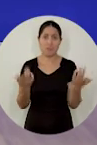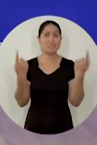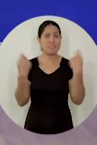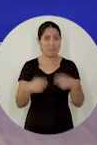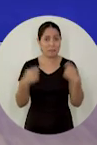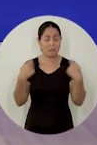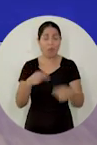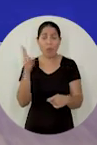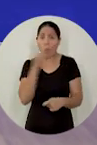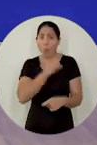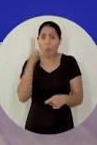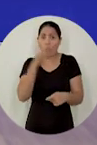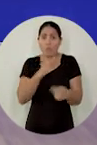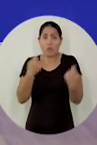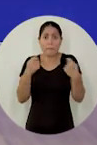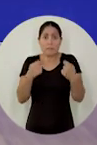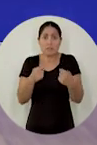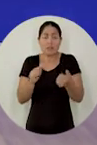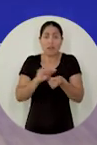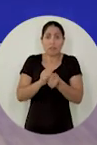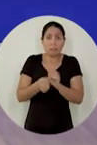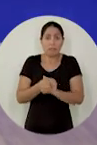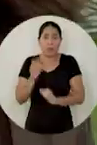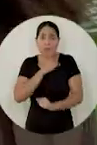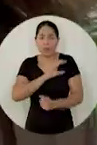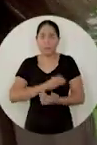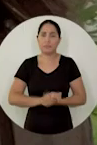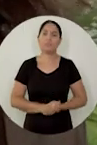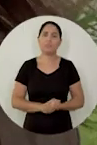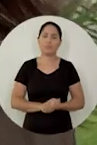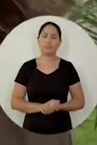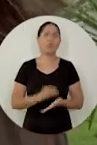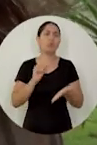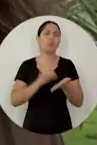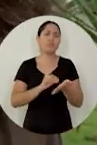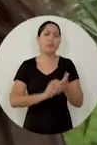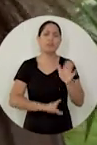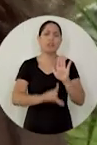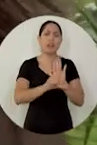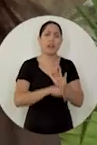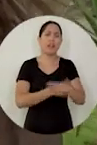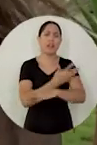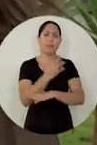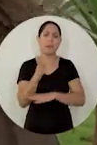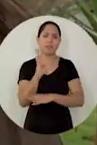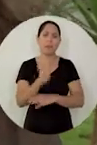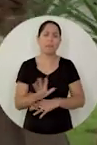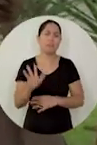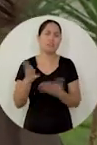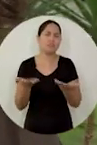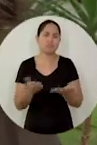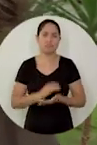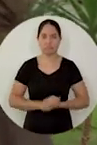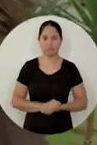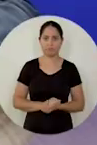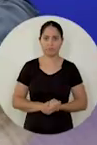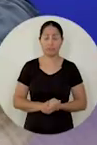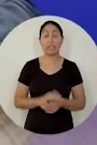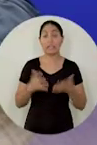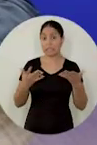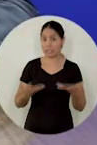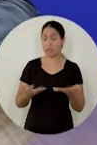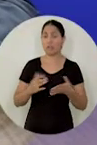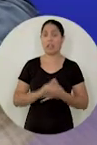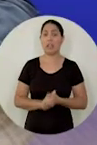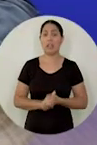que necessita de uma urgente e imediata reformulação. O que falta hoje na legislação ambiental brasileira, doutor Alberto?